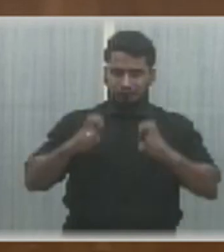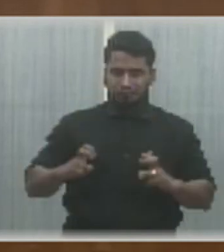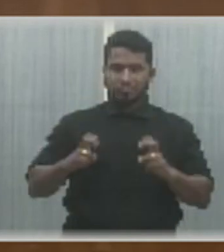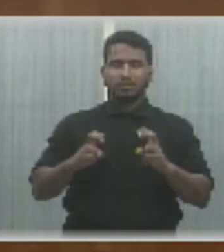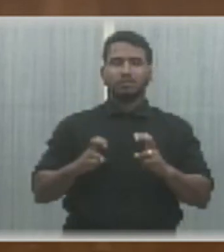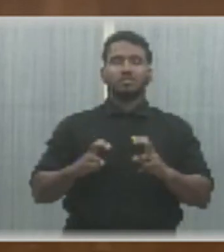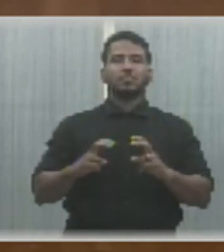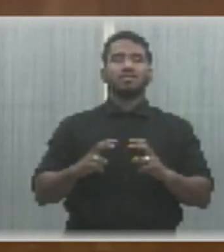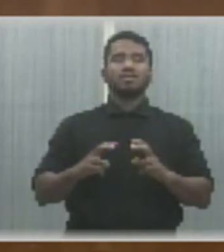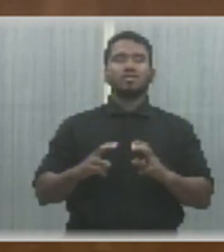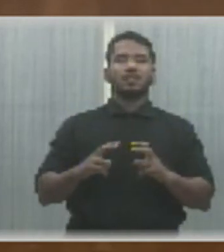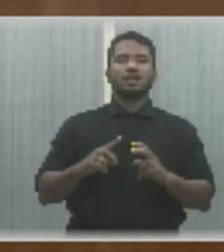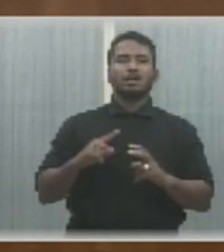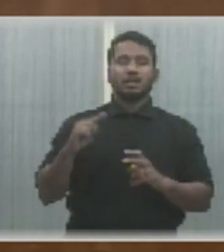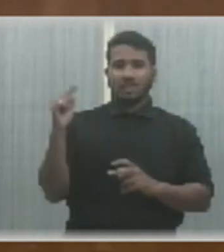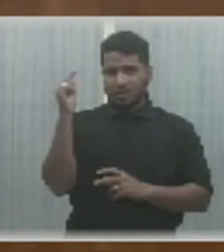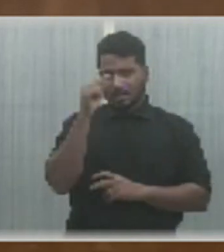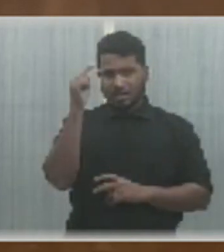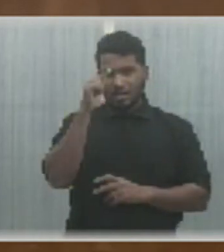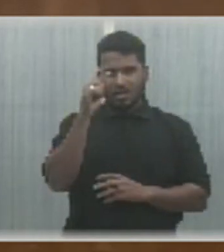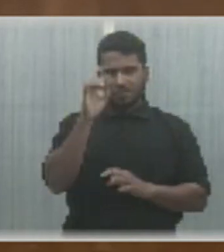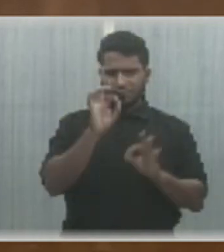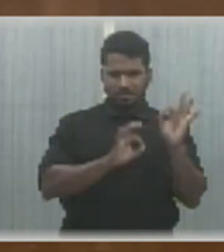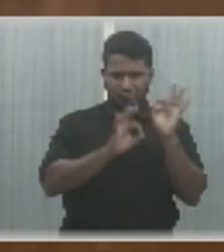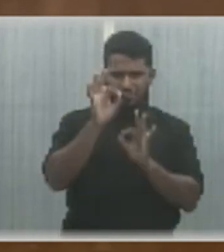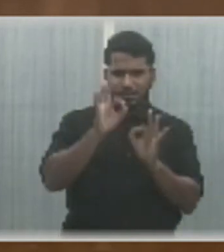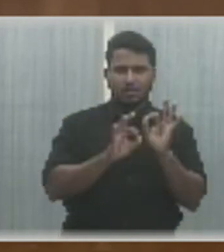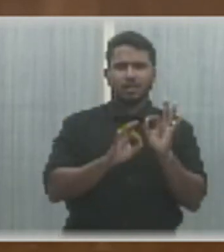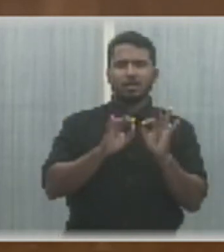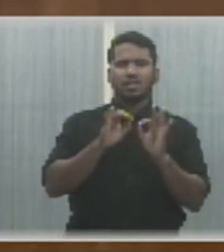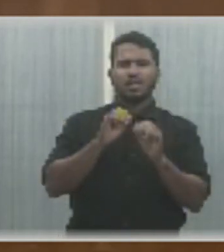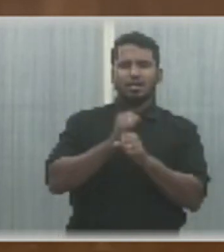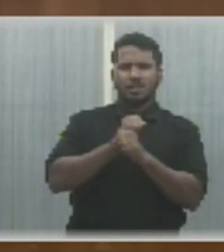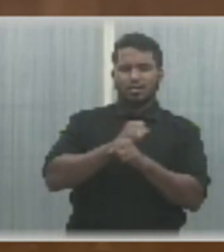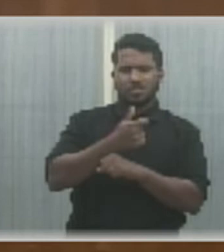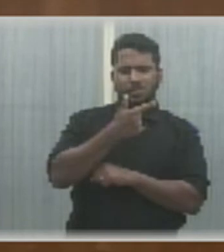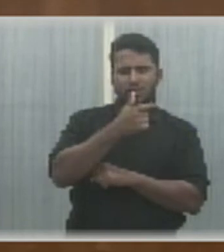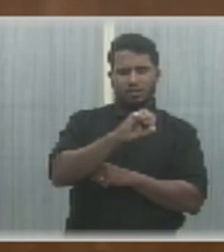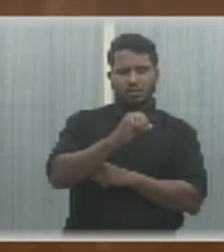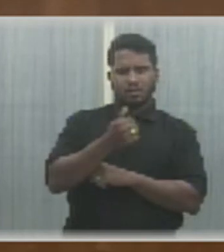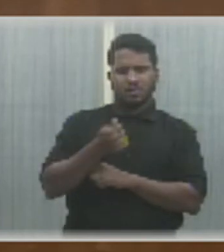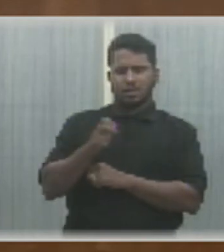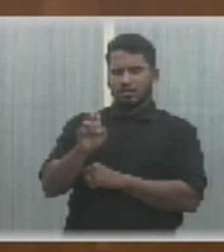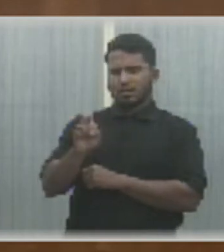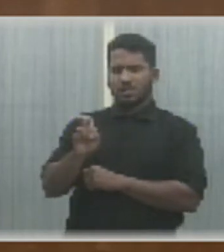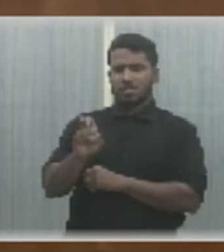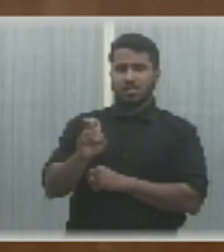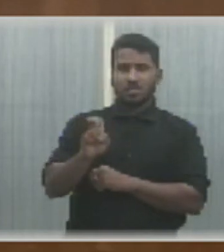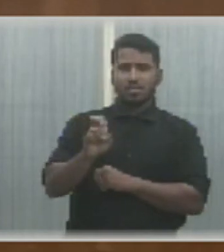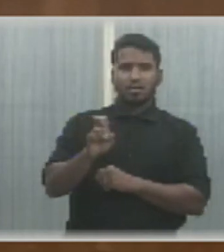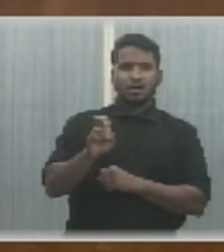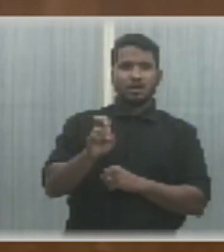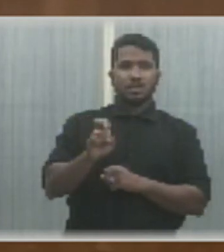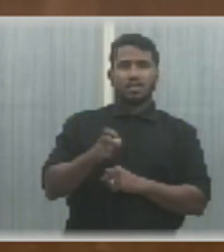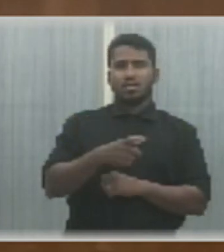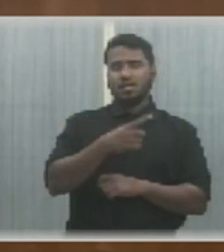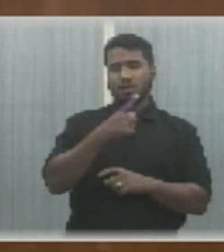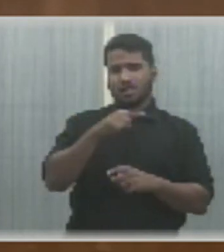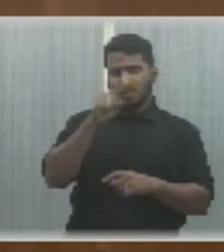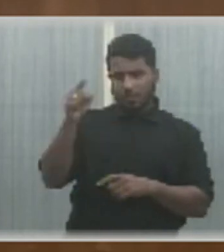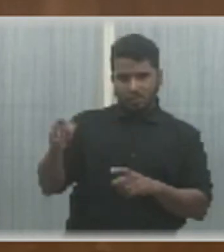tanto que foi as medidas anunciadas em 2015 e que depois a COP21